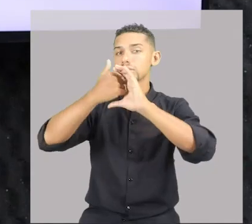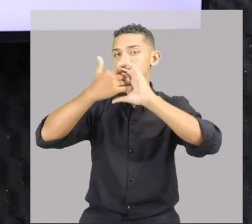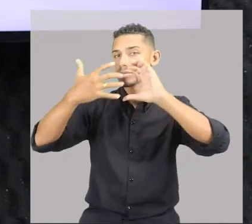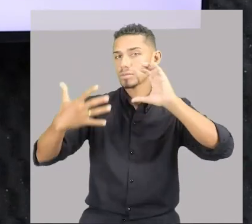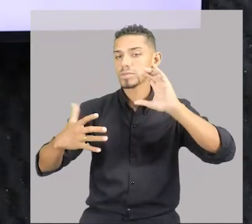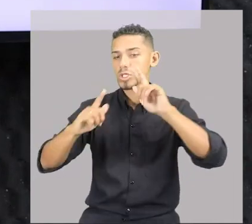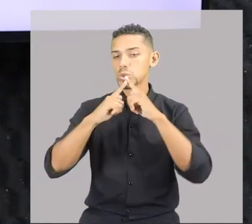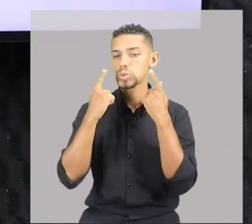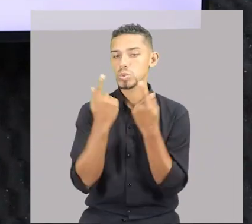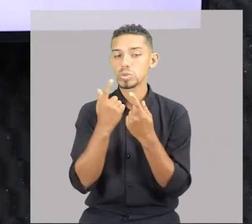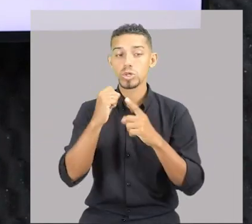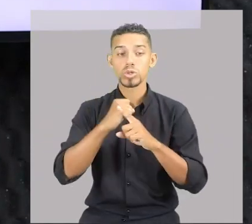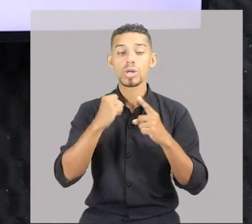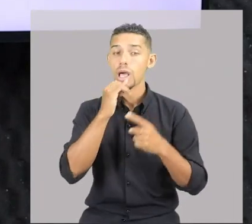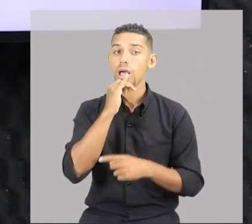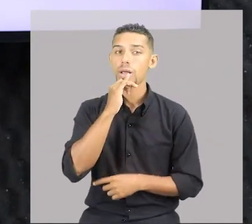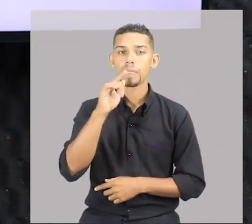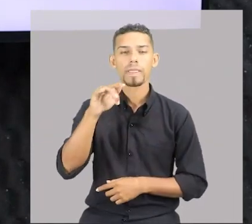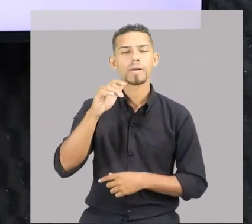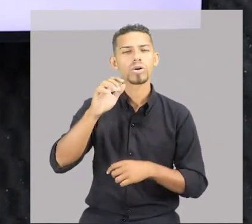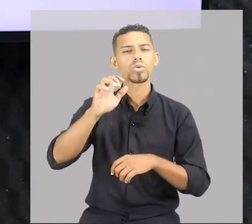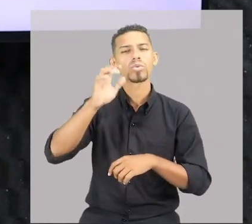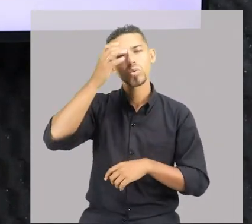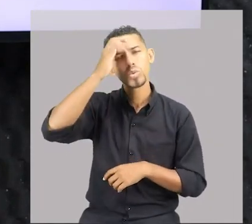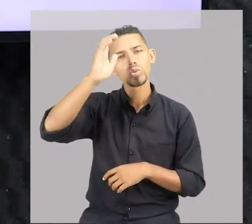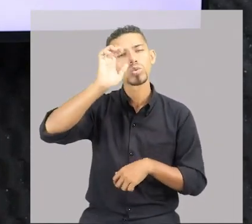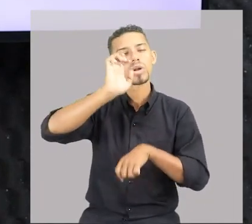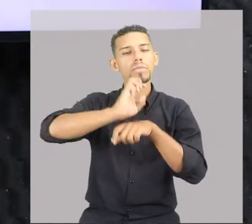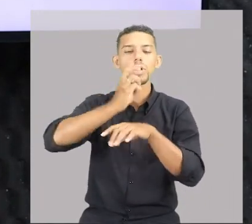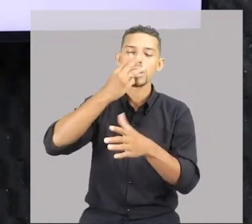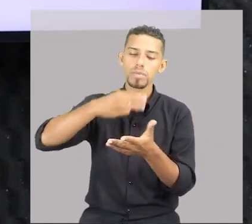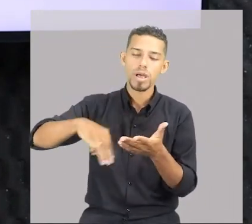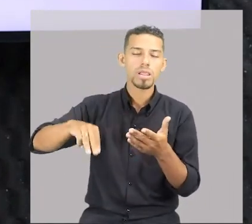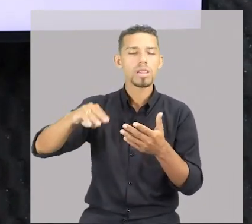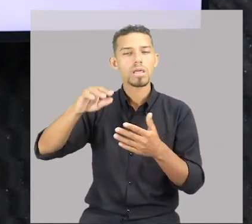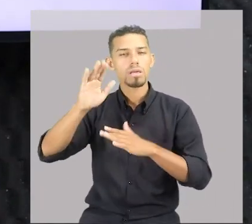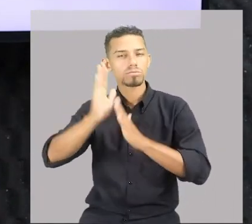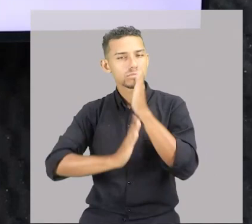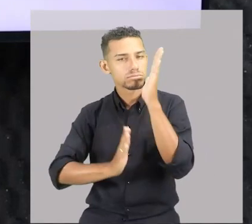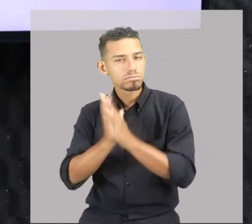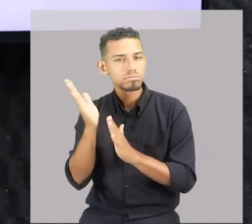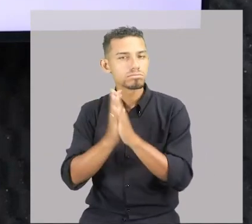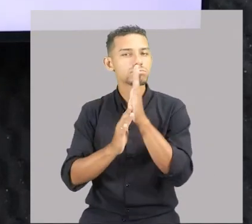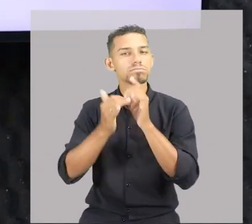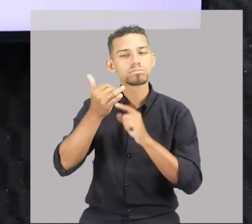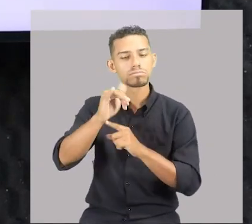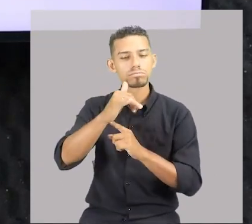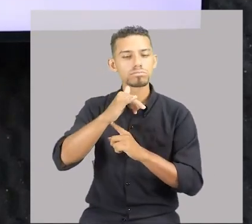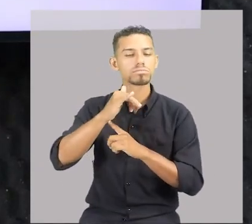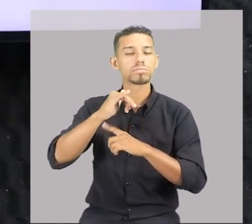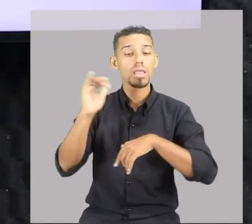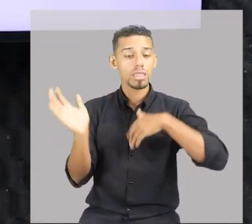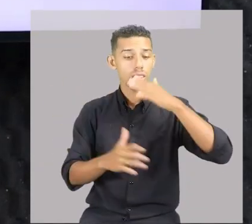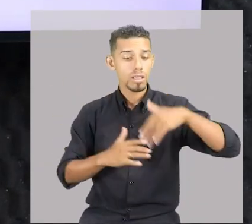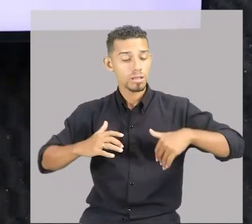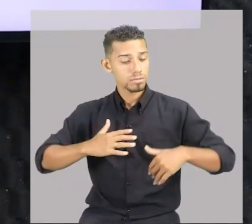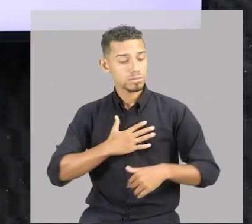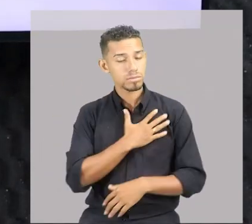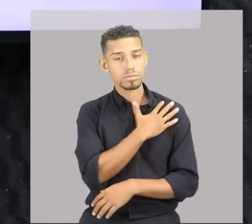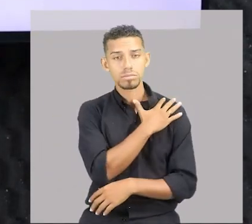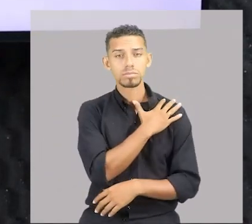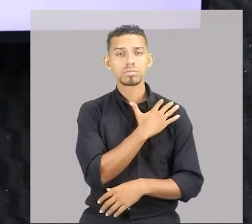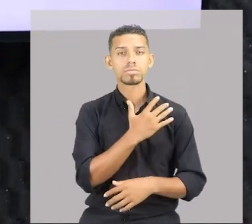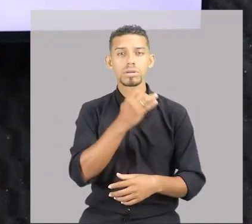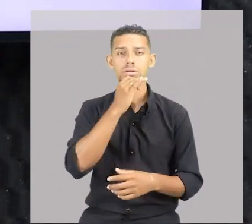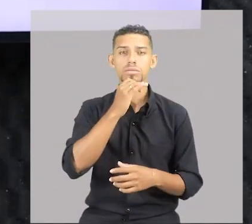social. Quando tu fala, por exemplo, da cultura maranhense, aí tu vai lembrar do Bumba Meu Boi, do tambor de crioula, vai lembrar, por